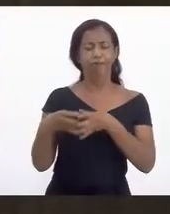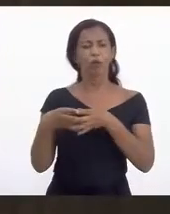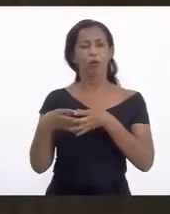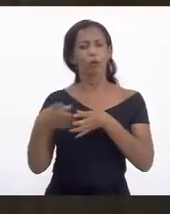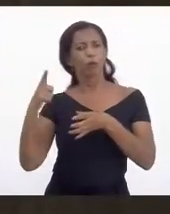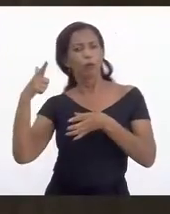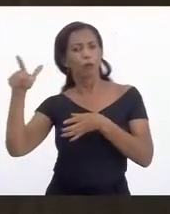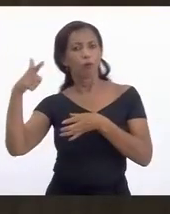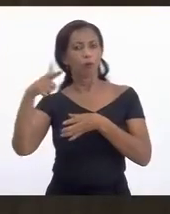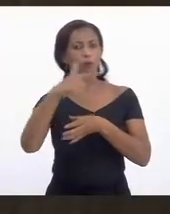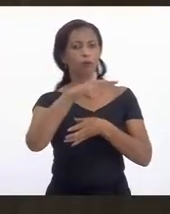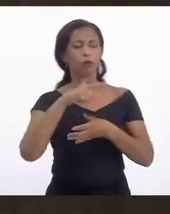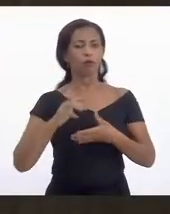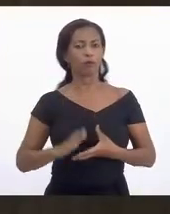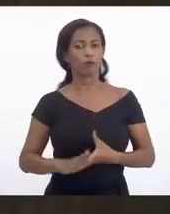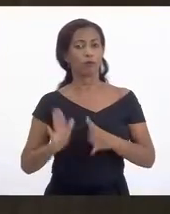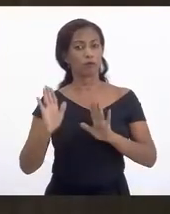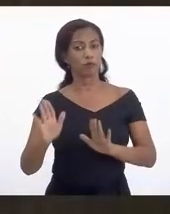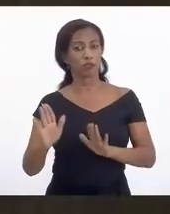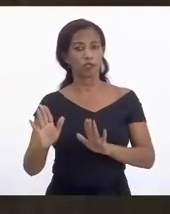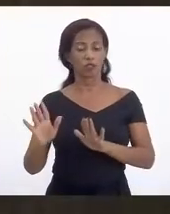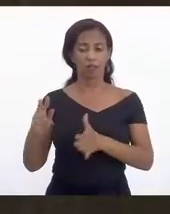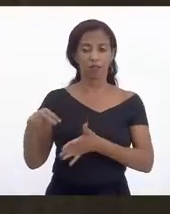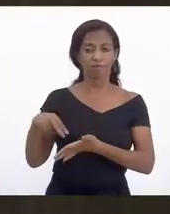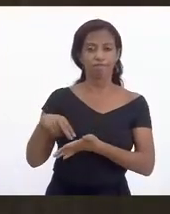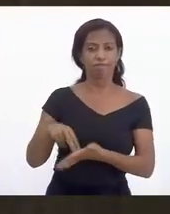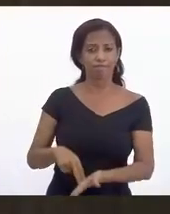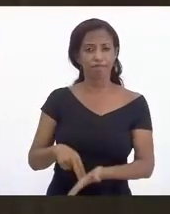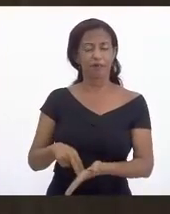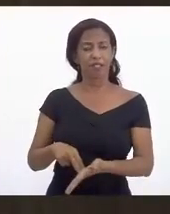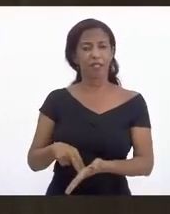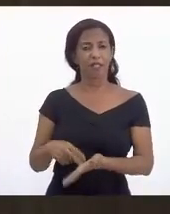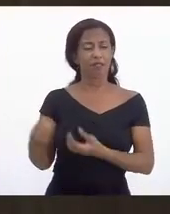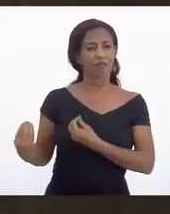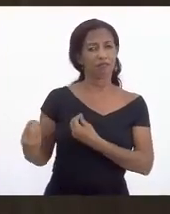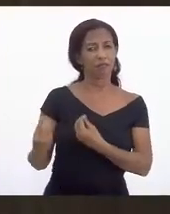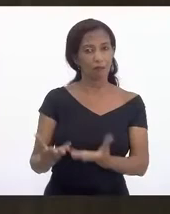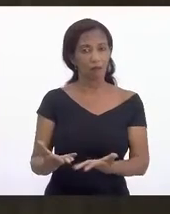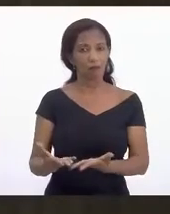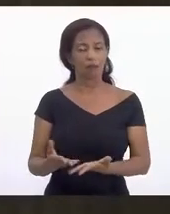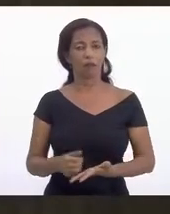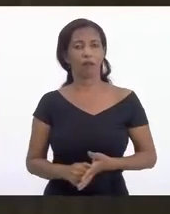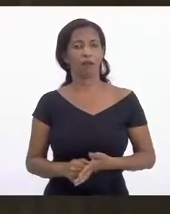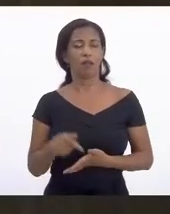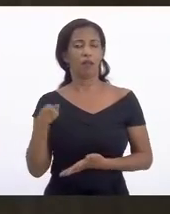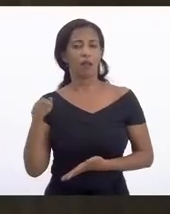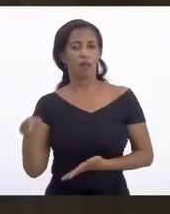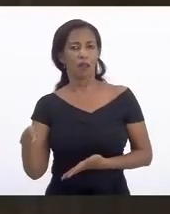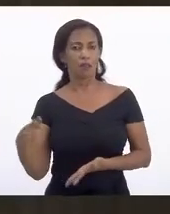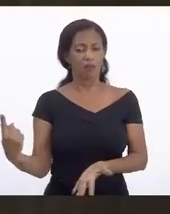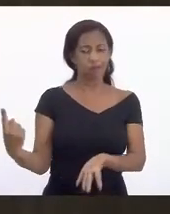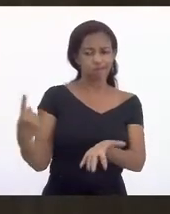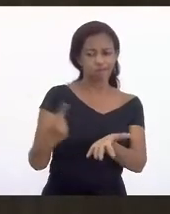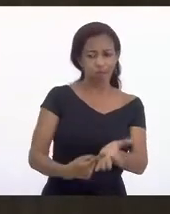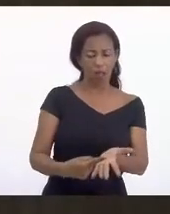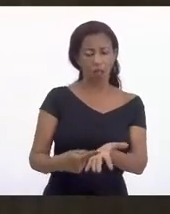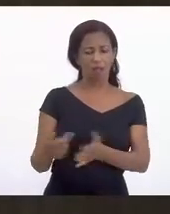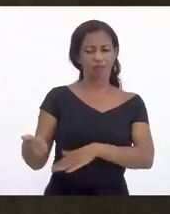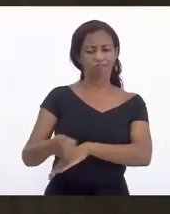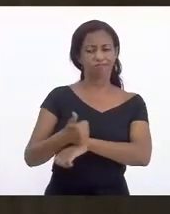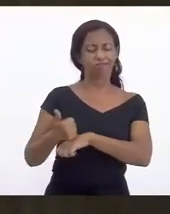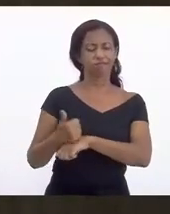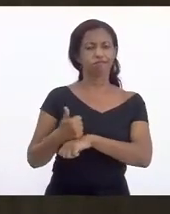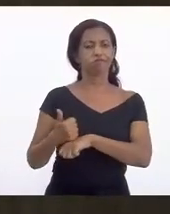outros que estabelecem e instituem, né, essa dignificação da